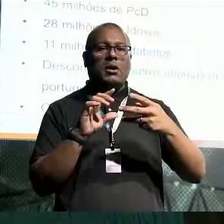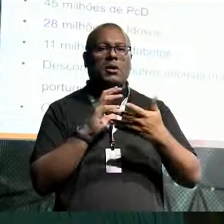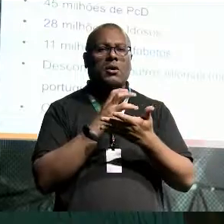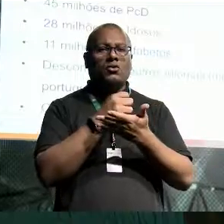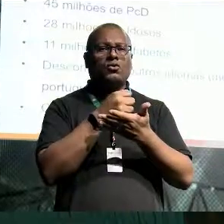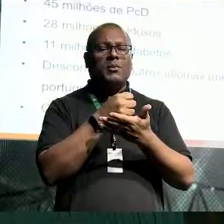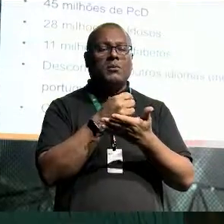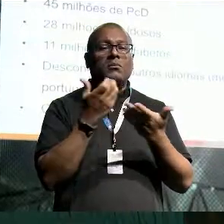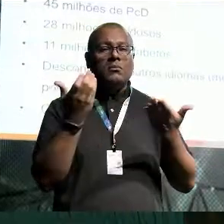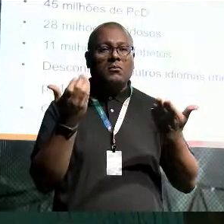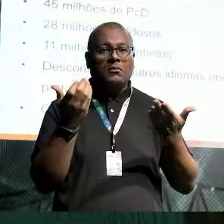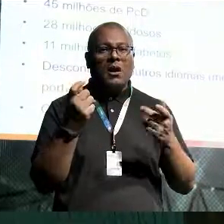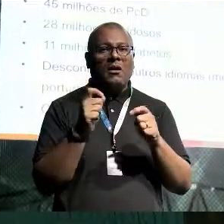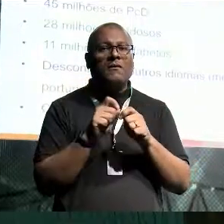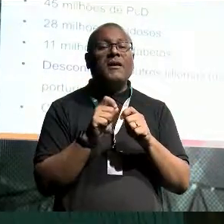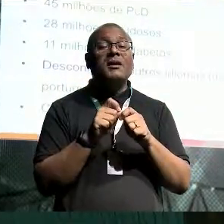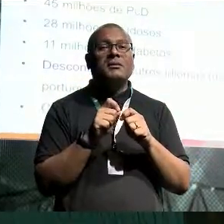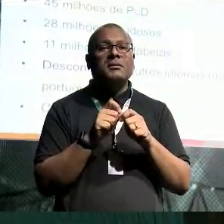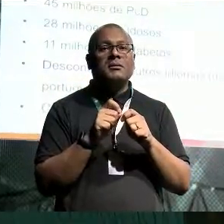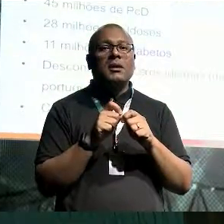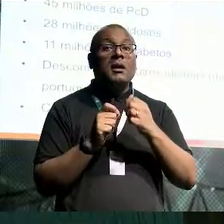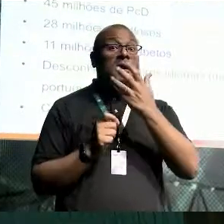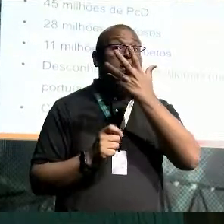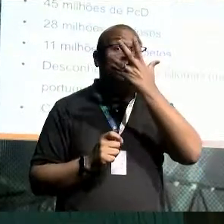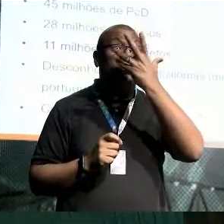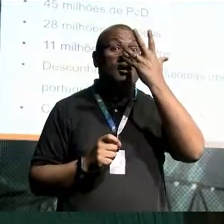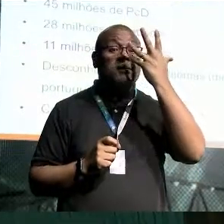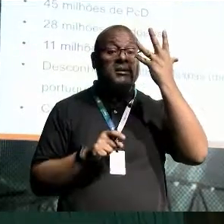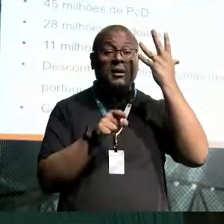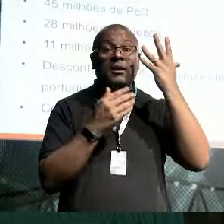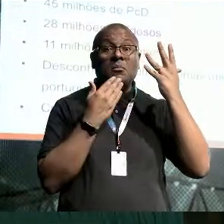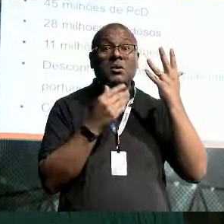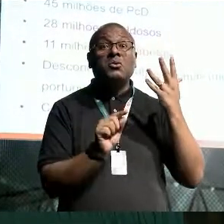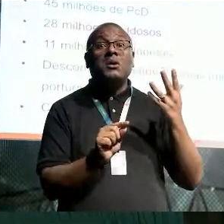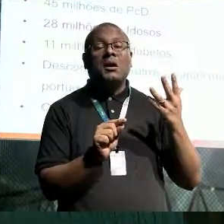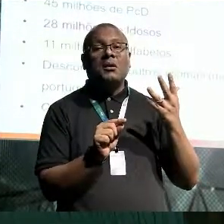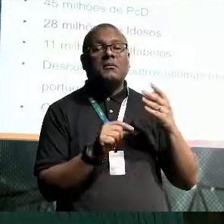sumiu. Mas como é que faz? E aí? E se eu esqueci o que estava pedindo ali?